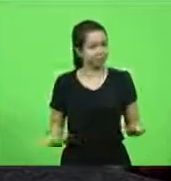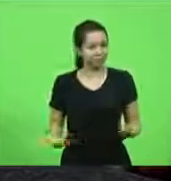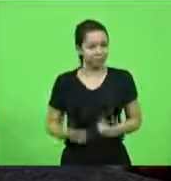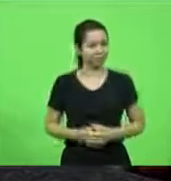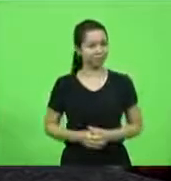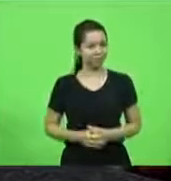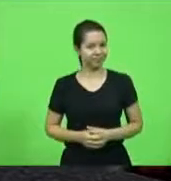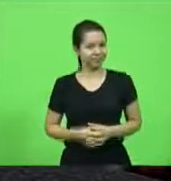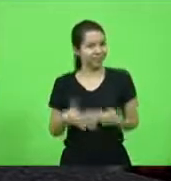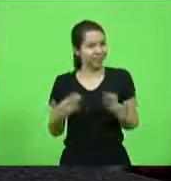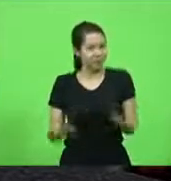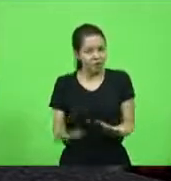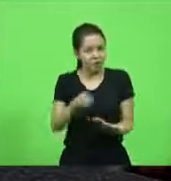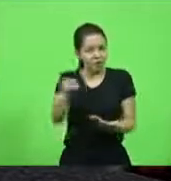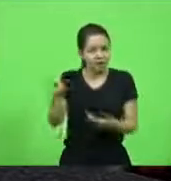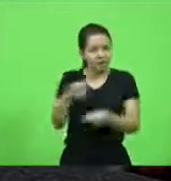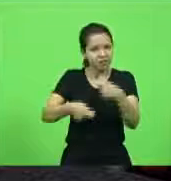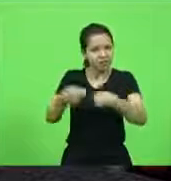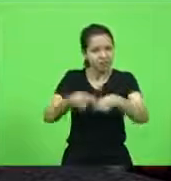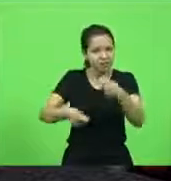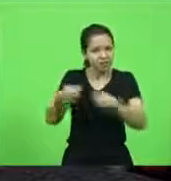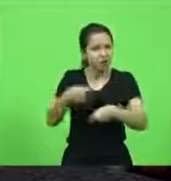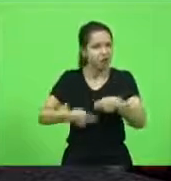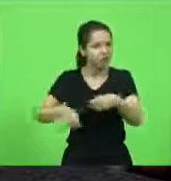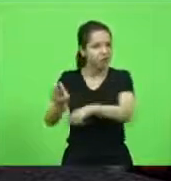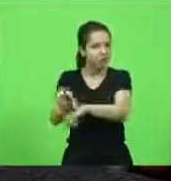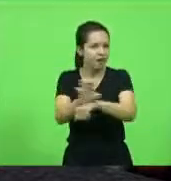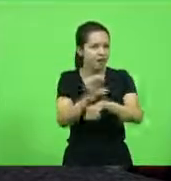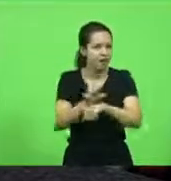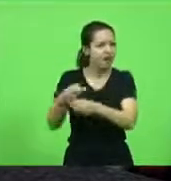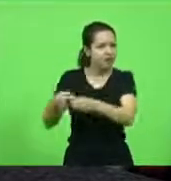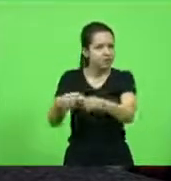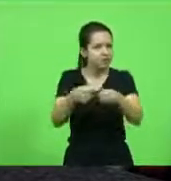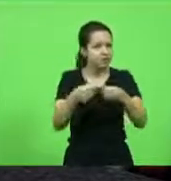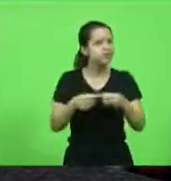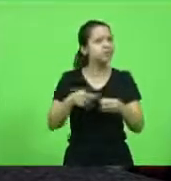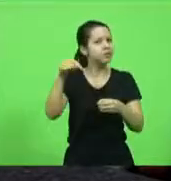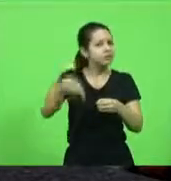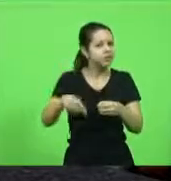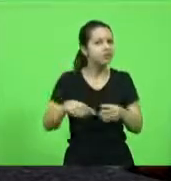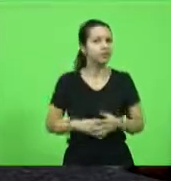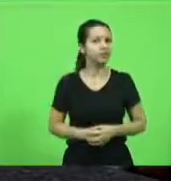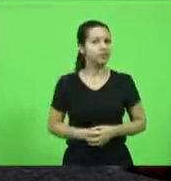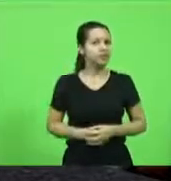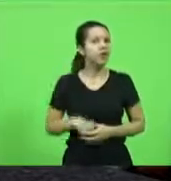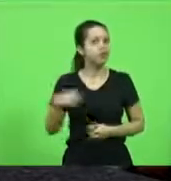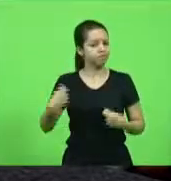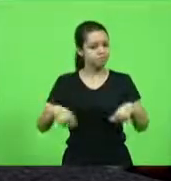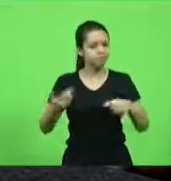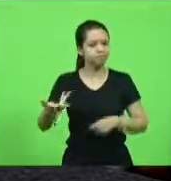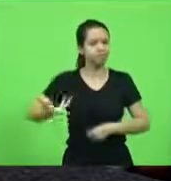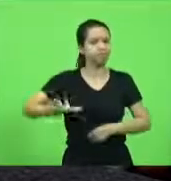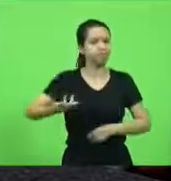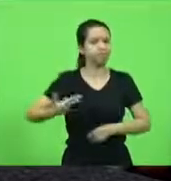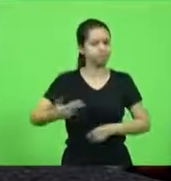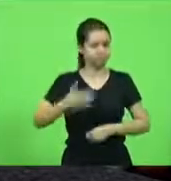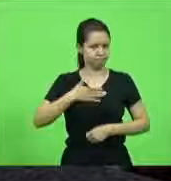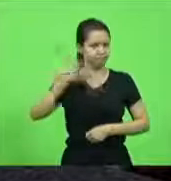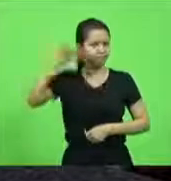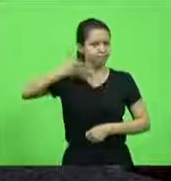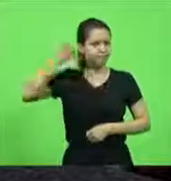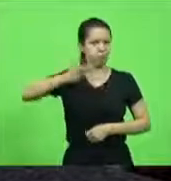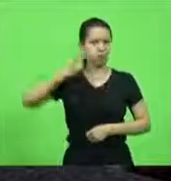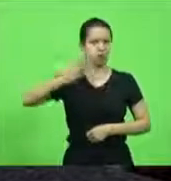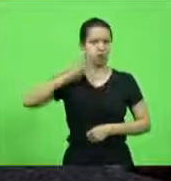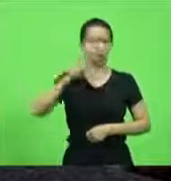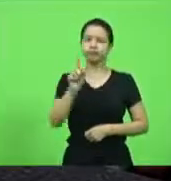estado, desses municípios, vamos nos agilizar, porque não é discurso político. O